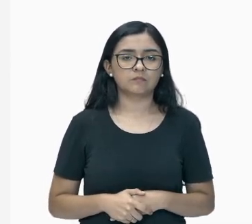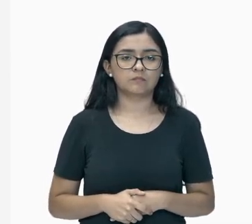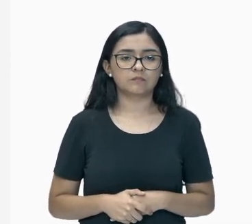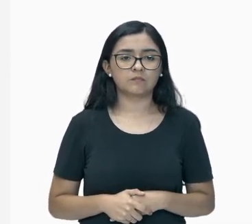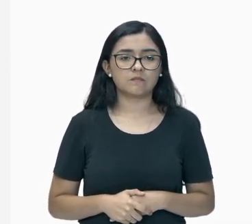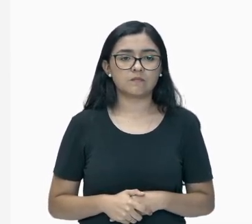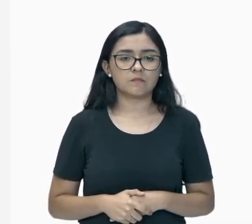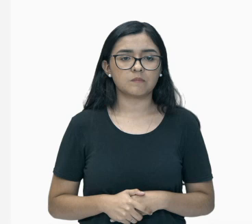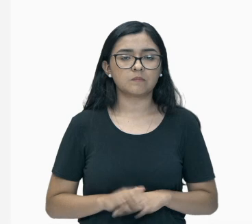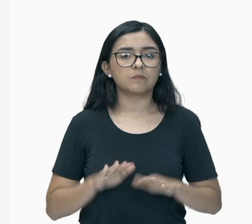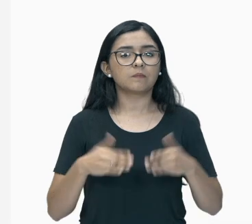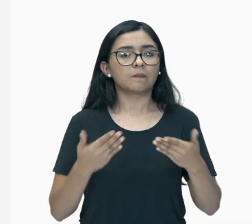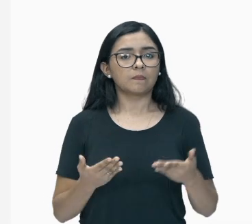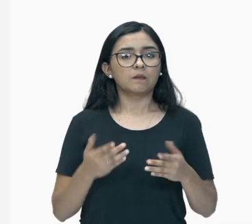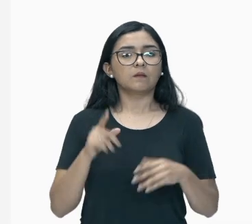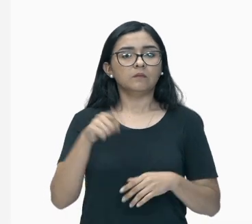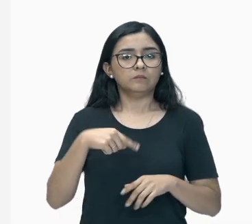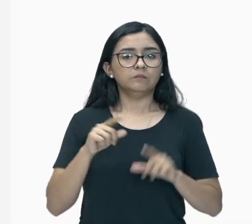faz sobre